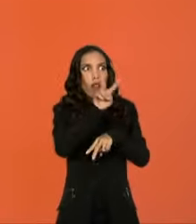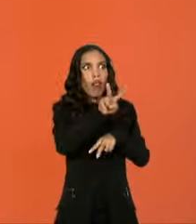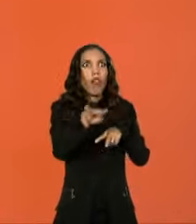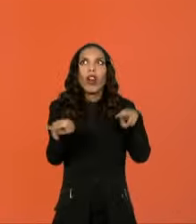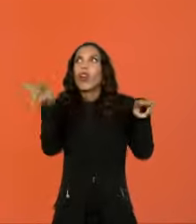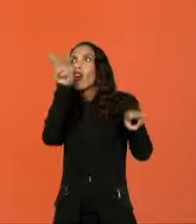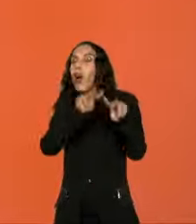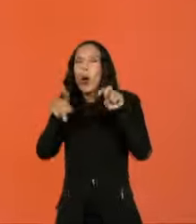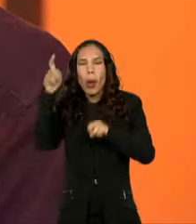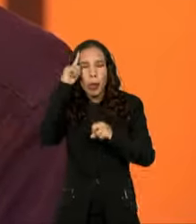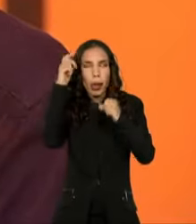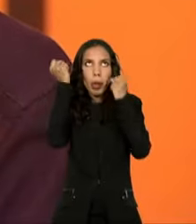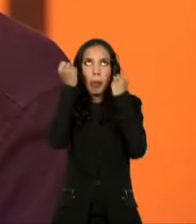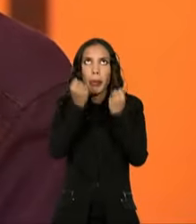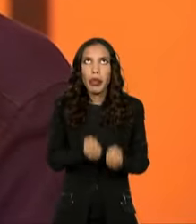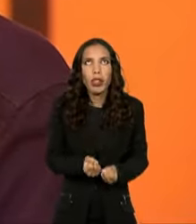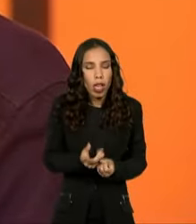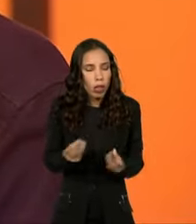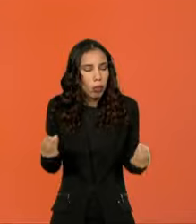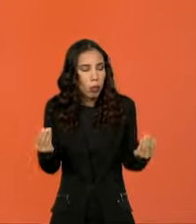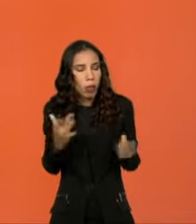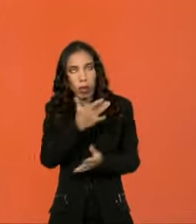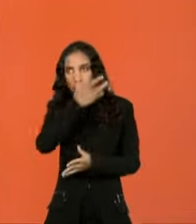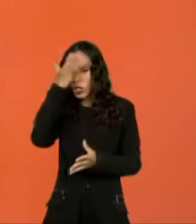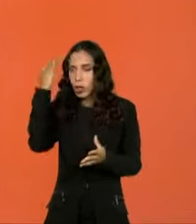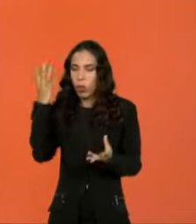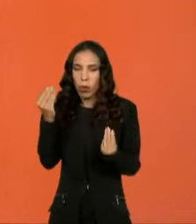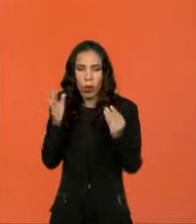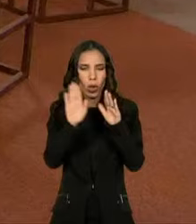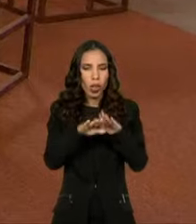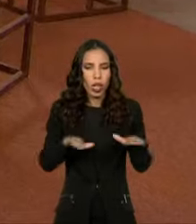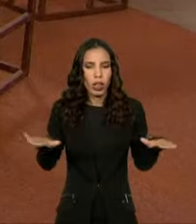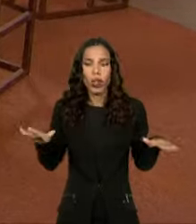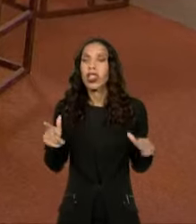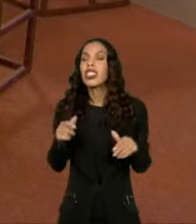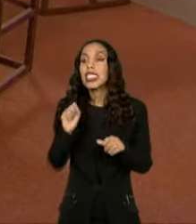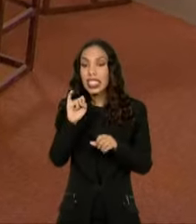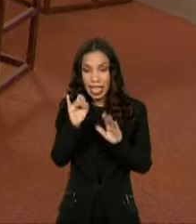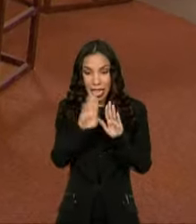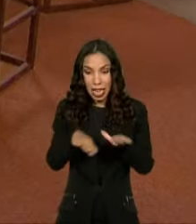tá muito pesado. É muita gente, né? Eu olho e falo, e tem muita criança. Que bom, hoje tá mais leve.